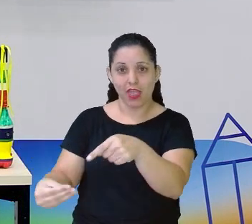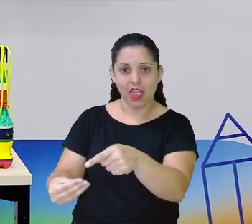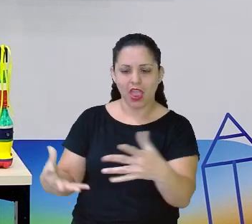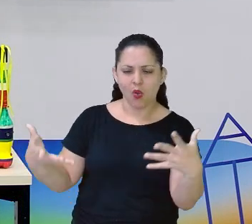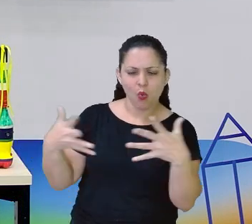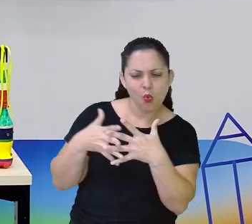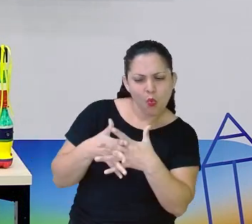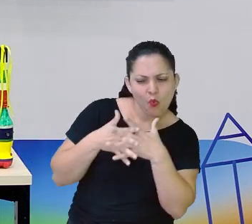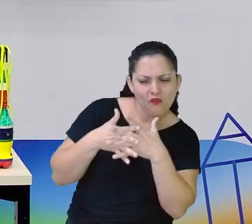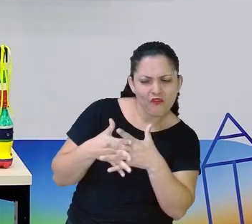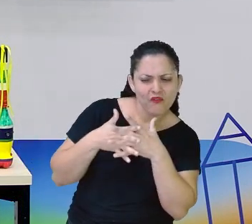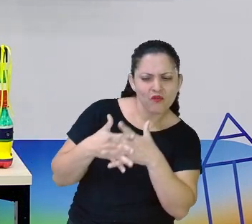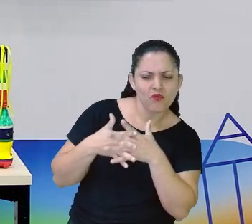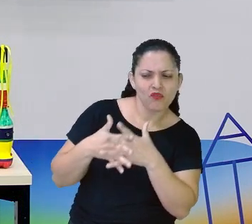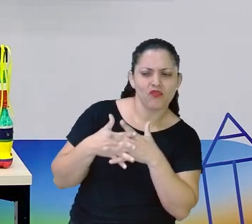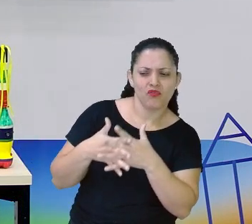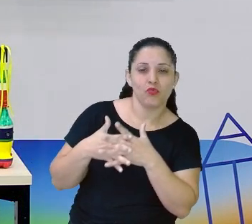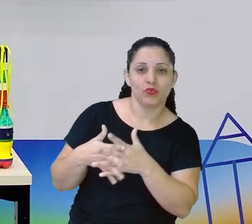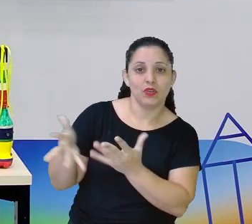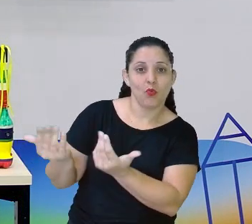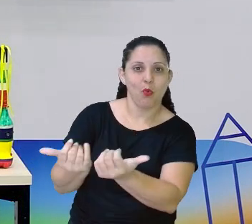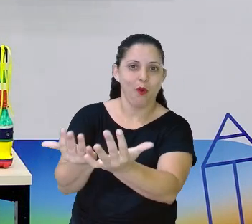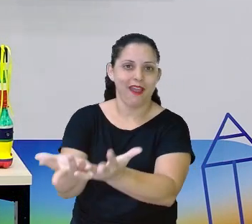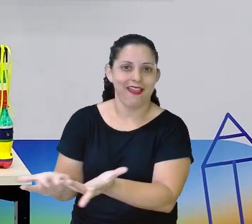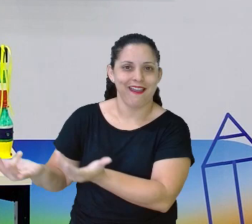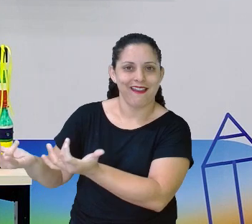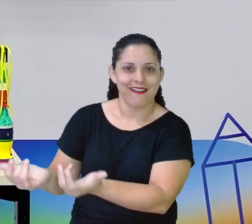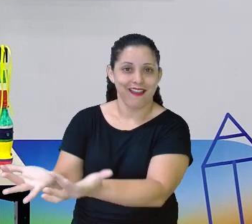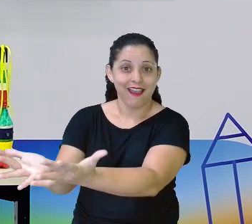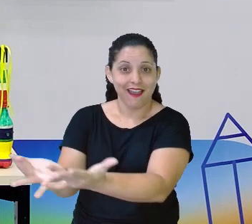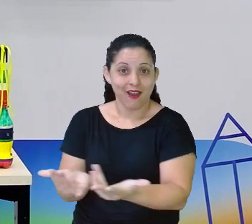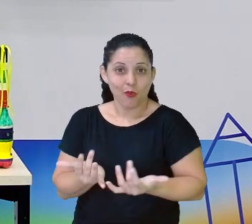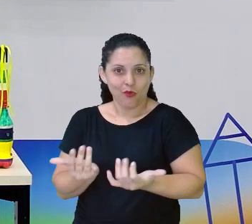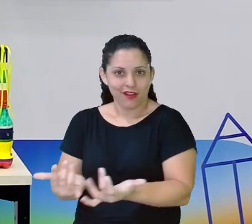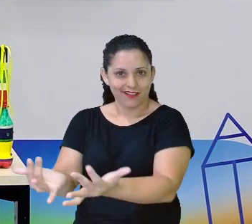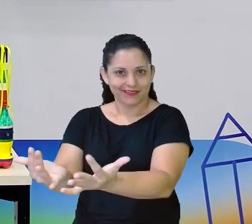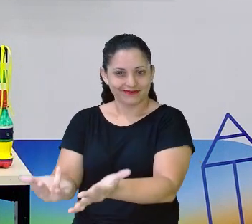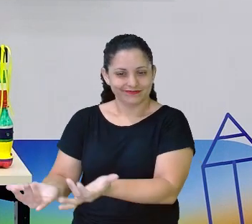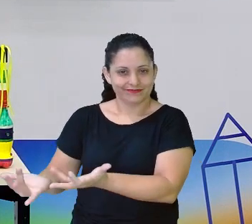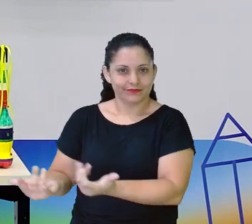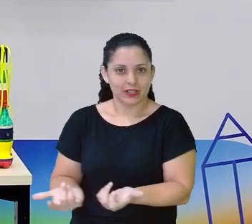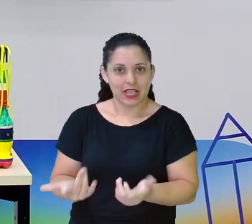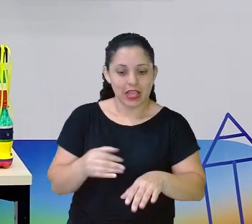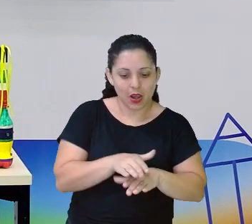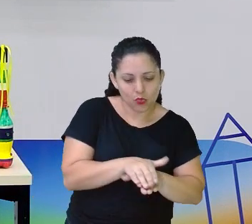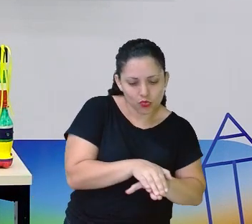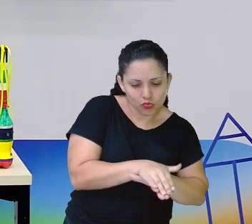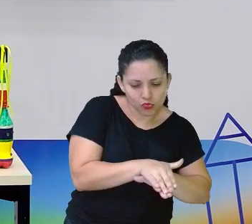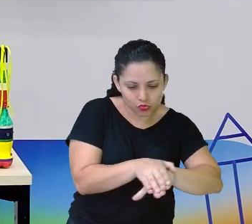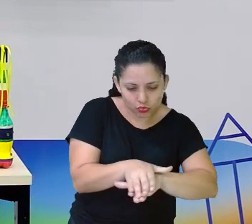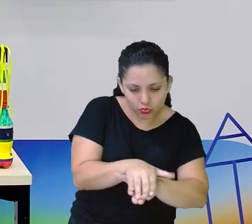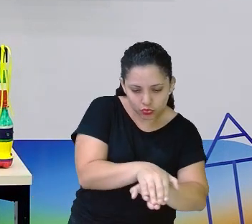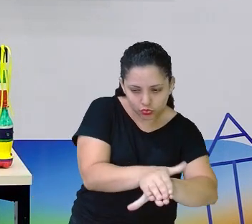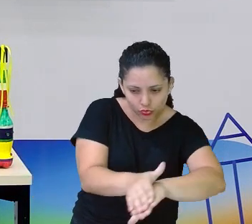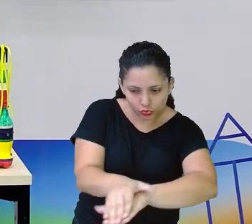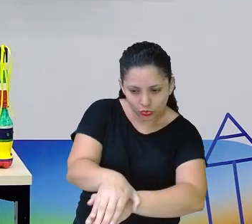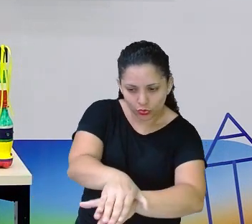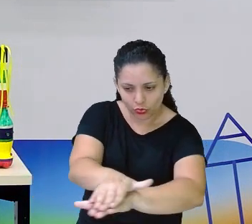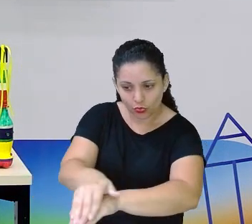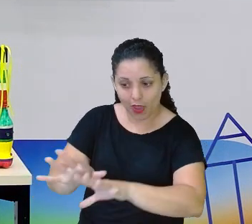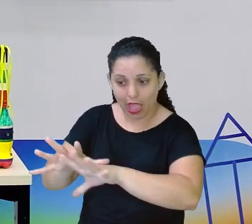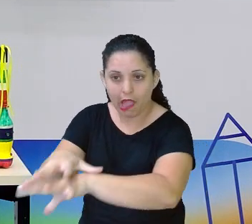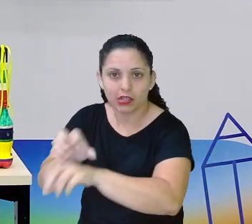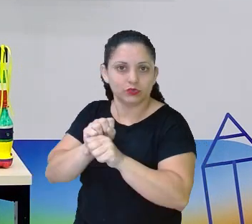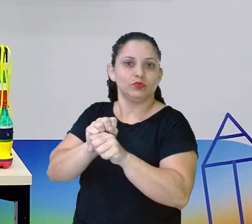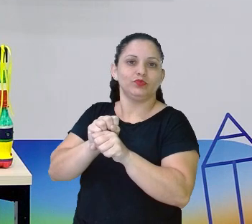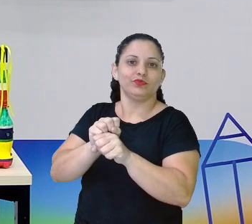confunde aquele saco plástico com uma alga, que é o que ela usa para se alimentar. E ela vai se alimentar de saco plástico e de outros